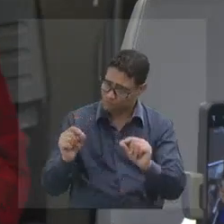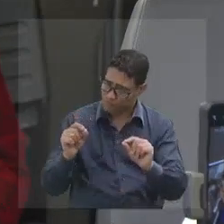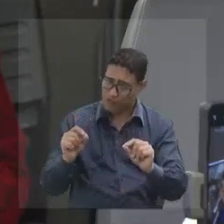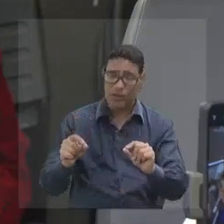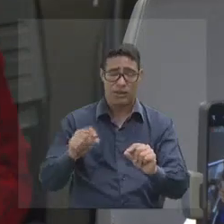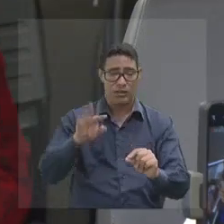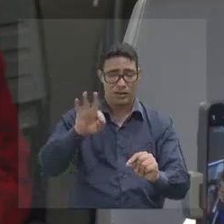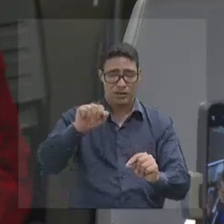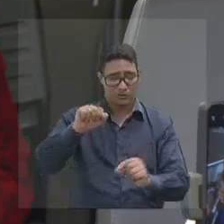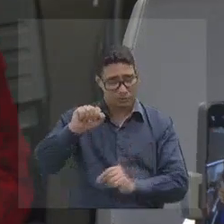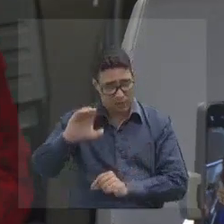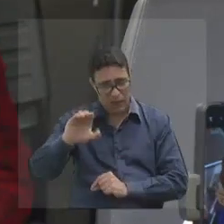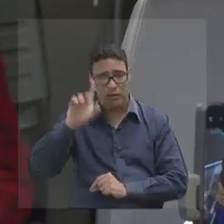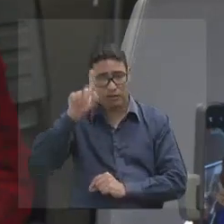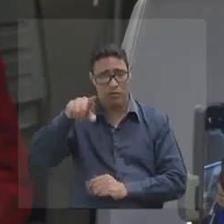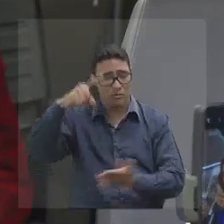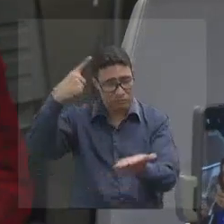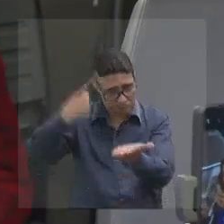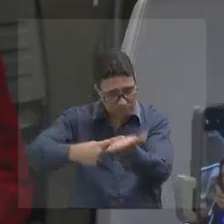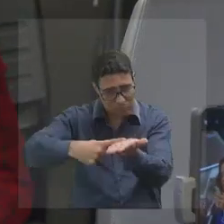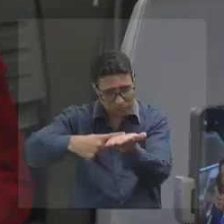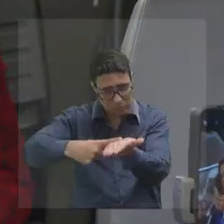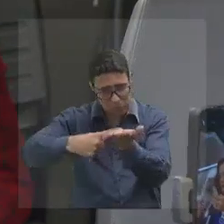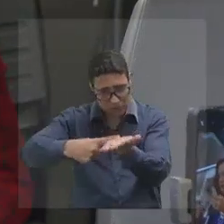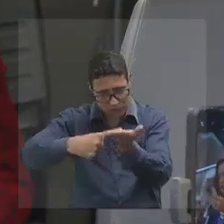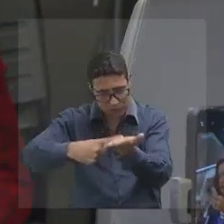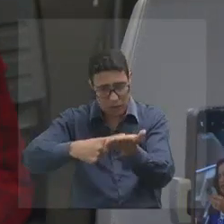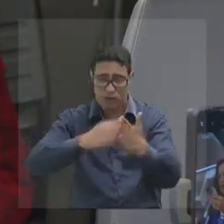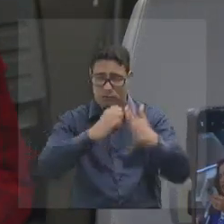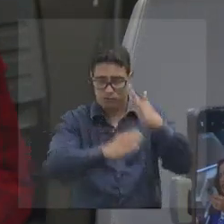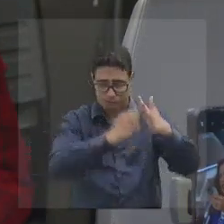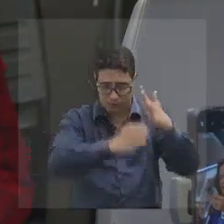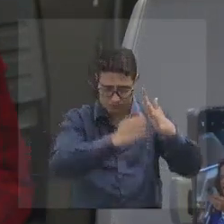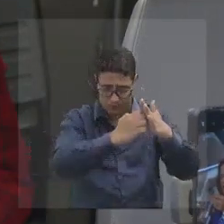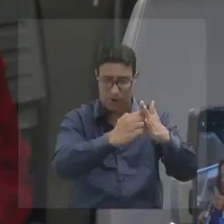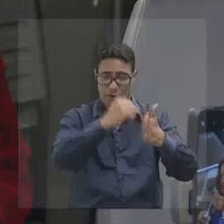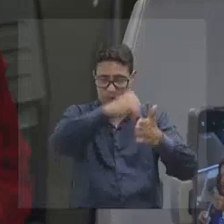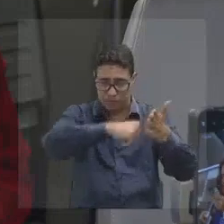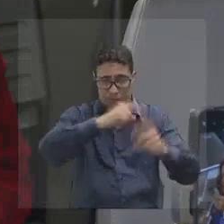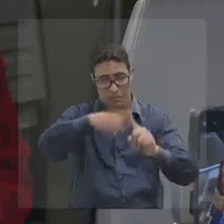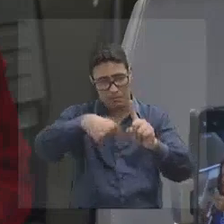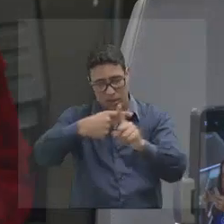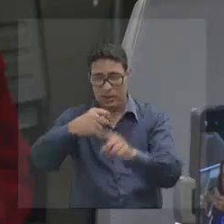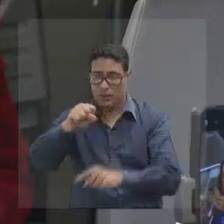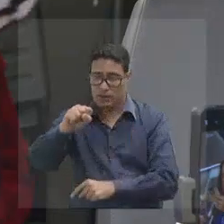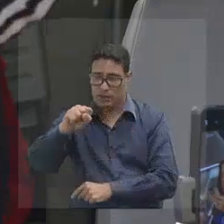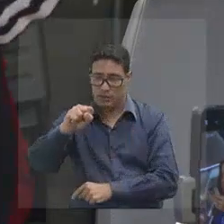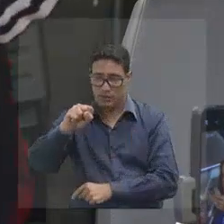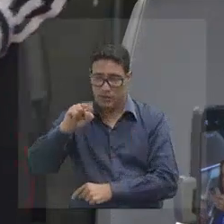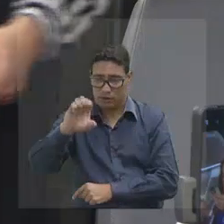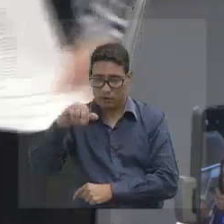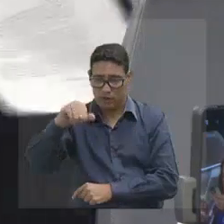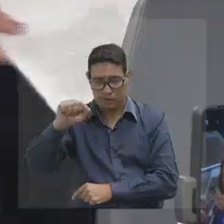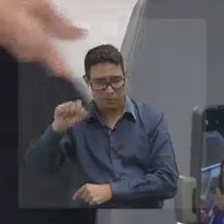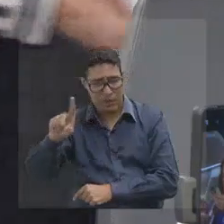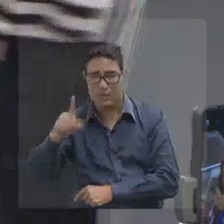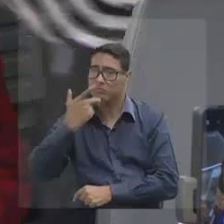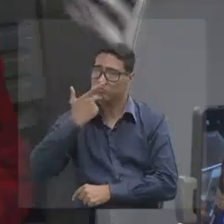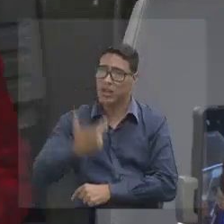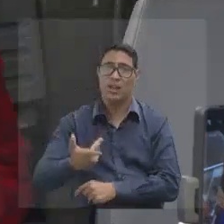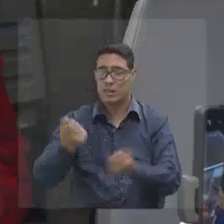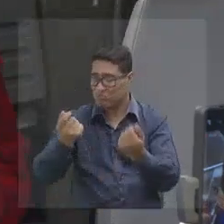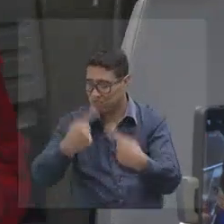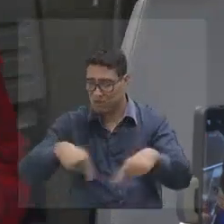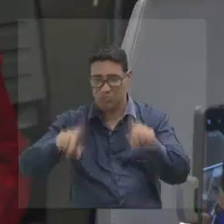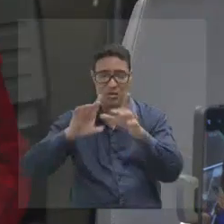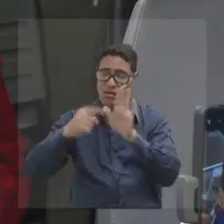táxis são firmados pela empresa fleus e Gucci com a cemad dispensando-se apresentação de